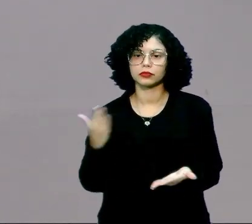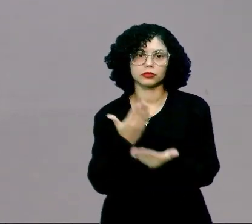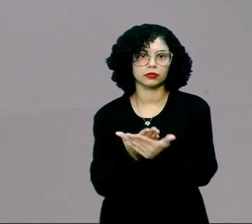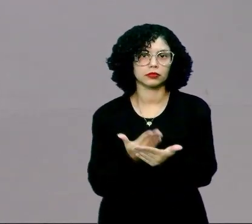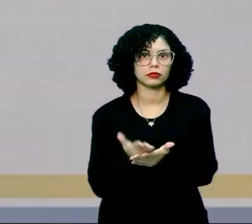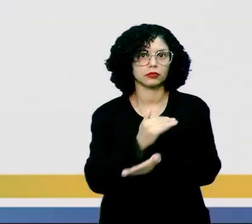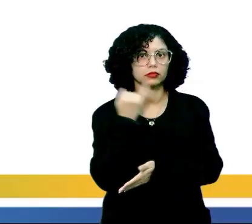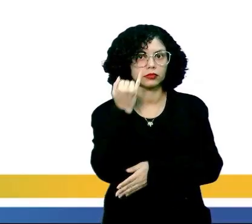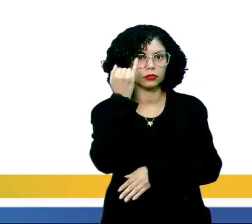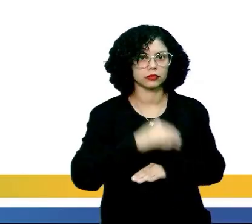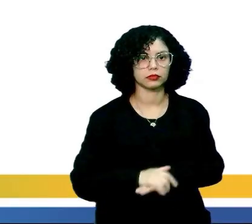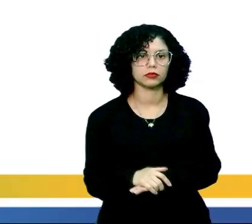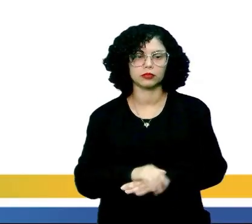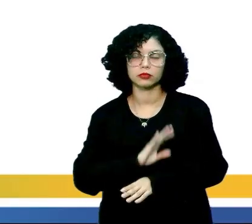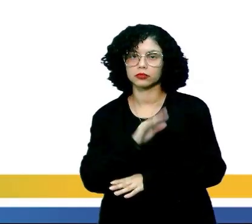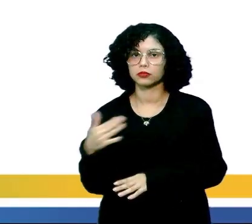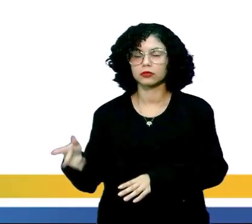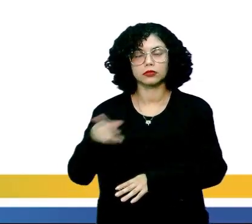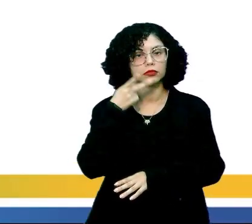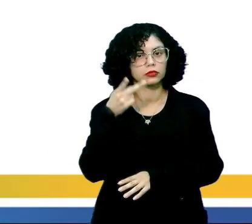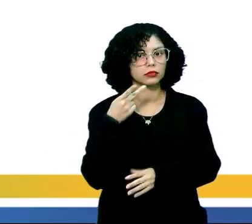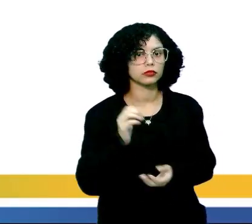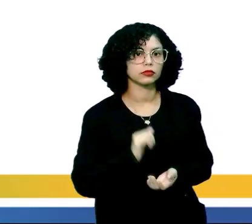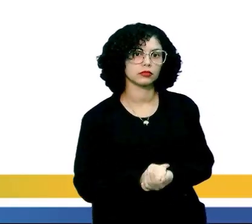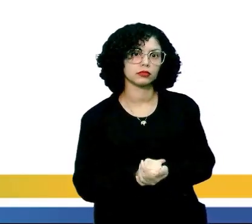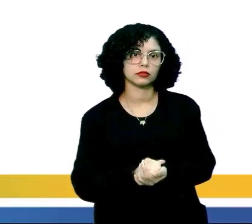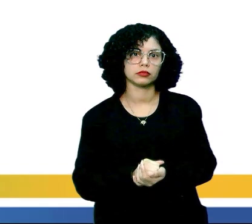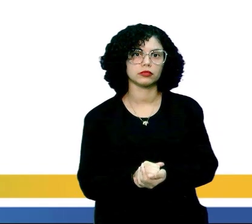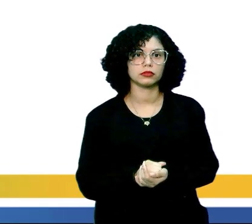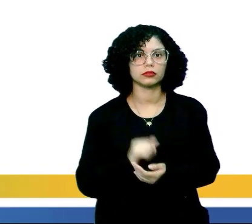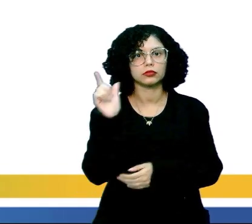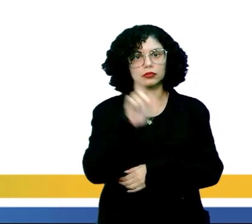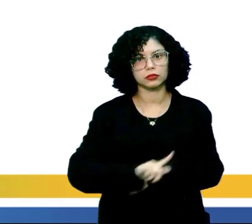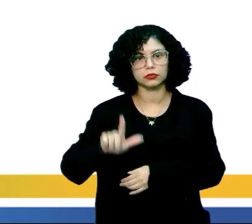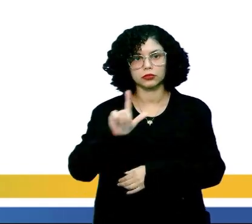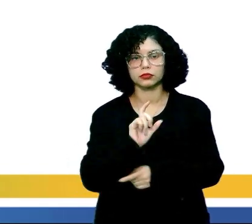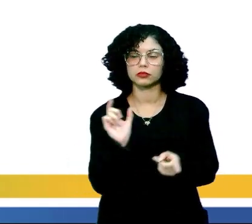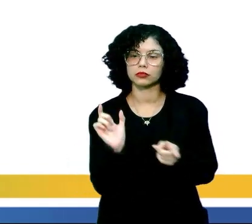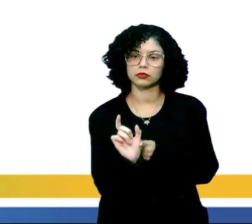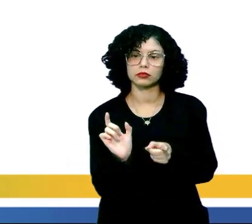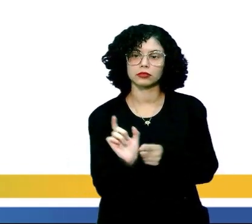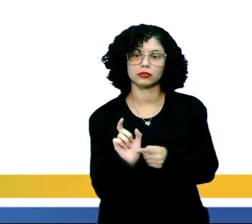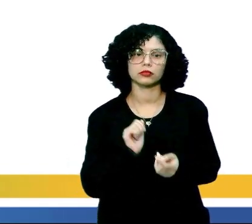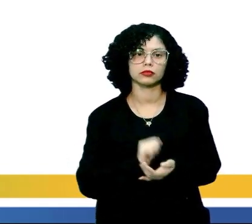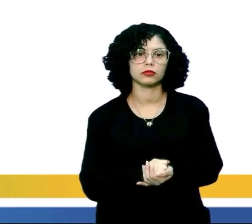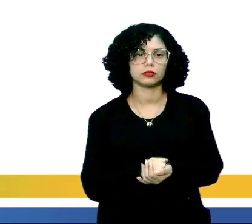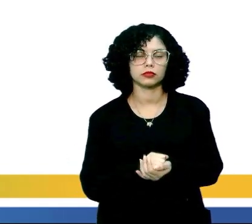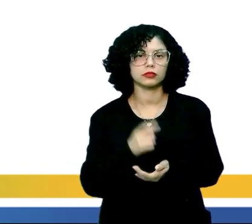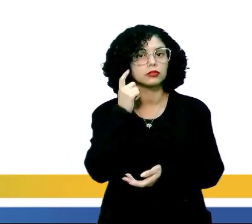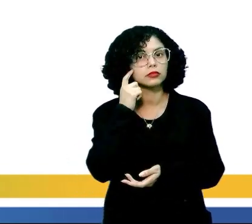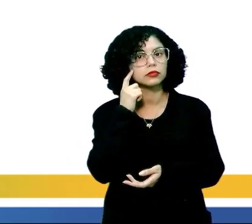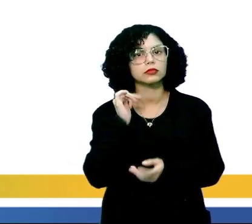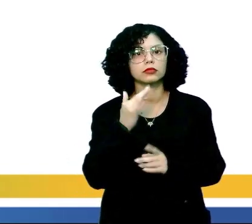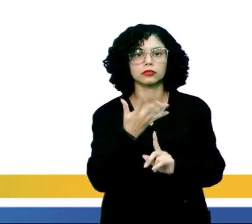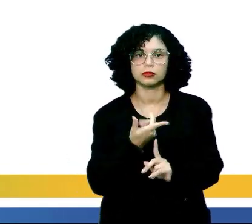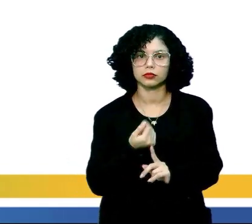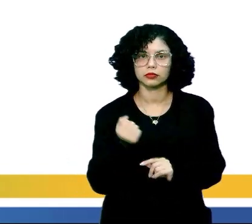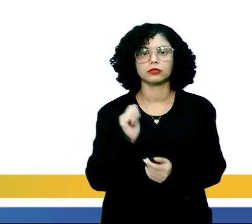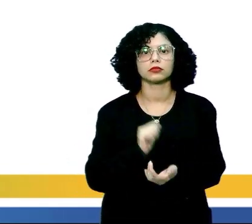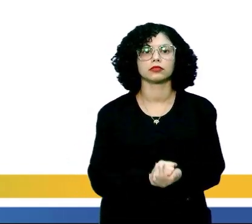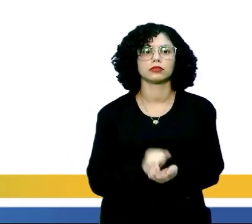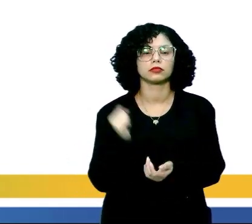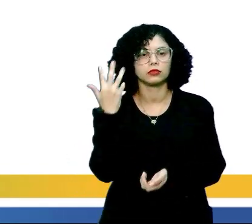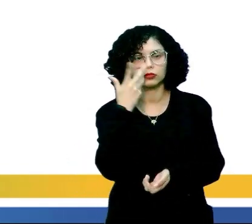essas funções, tá? Então, quando a gente fala aqui da literatura como arte da palavra, a gente pensa na arte e